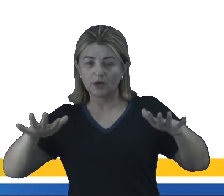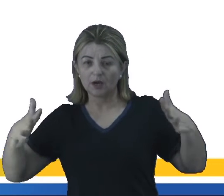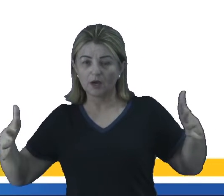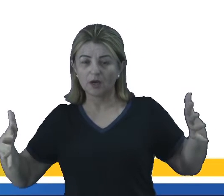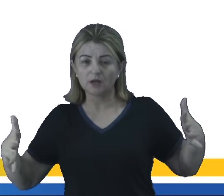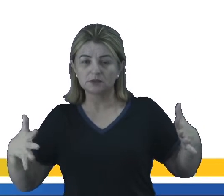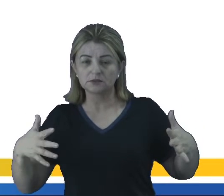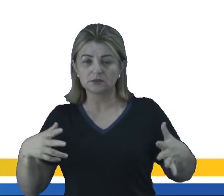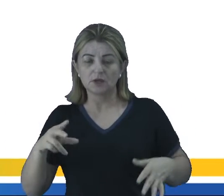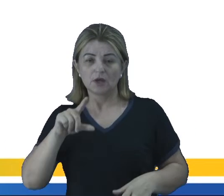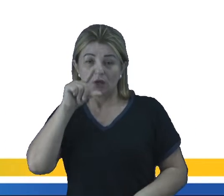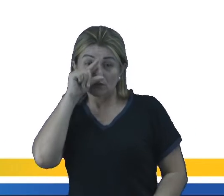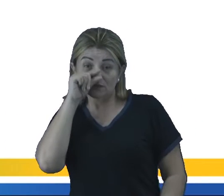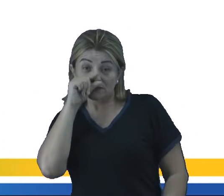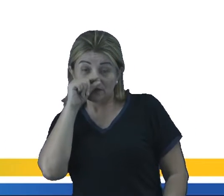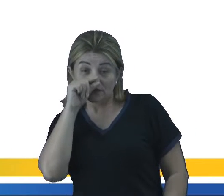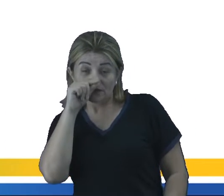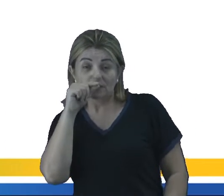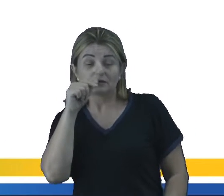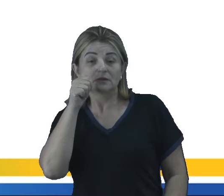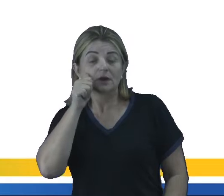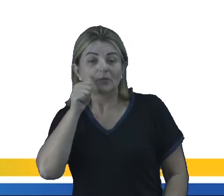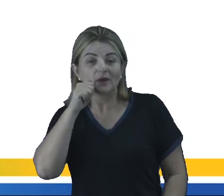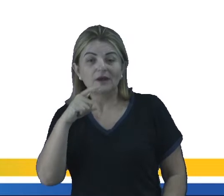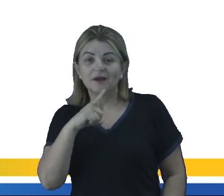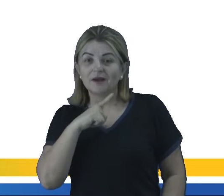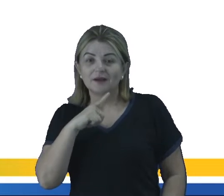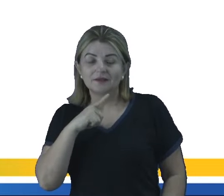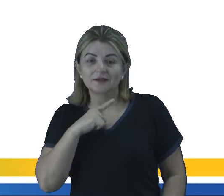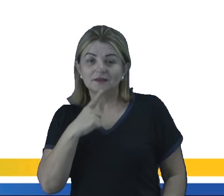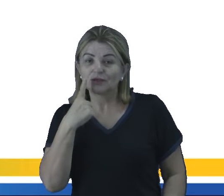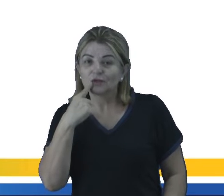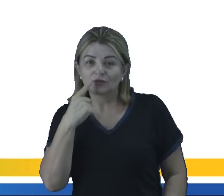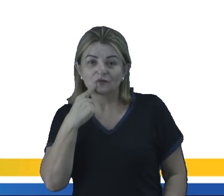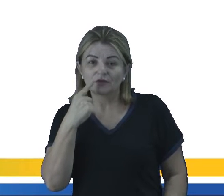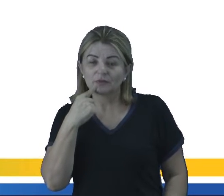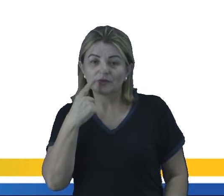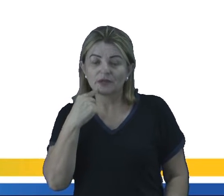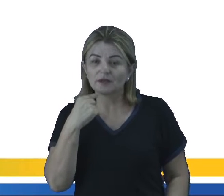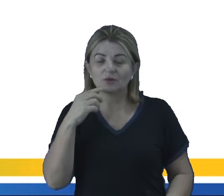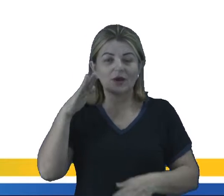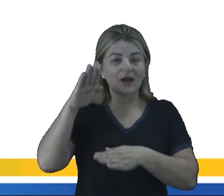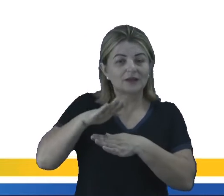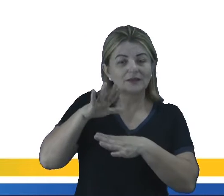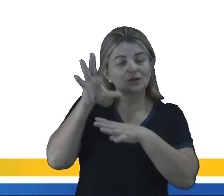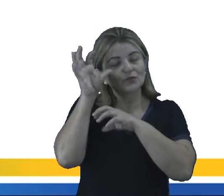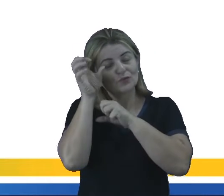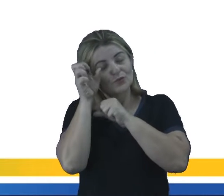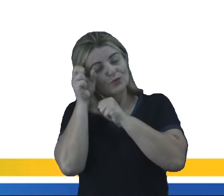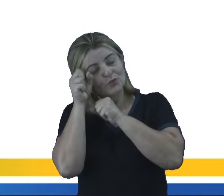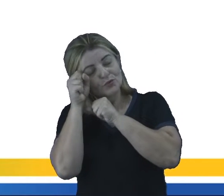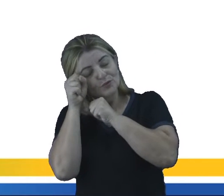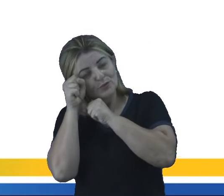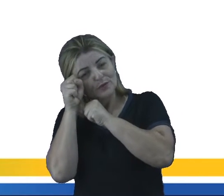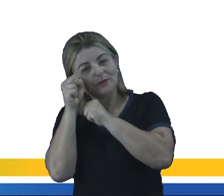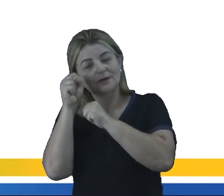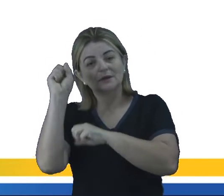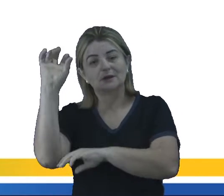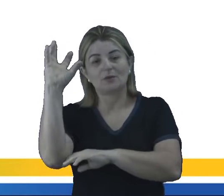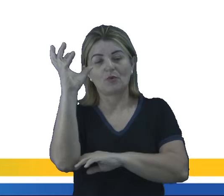paródia, trazendo aí a ideia de contradição, né? Em relação a essa terra que seria